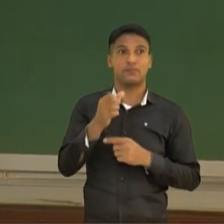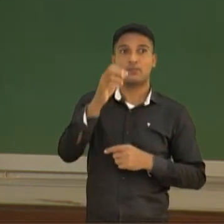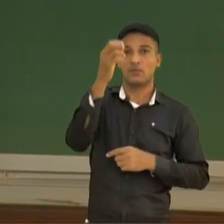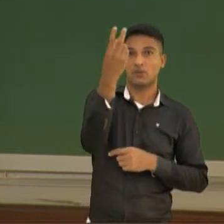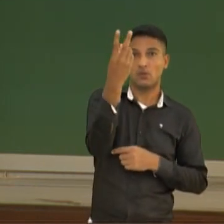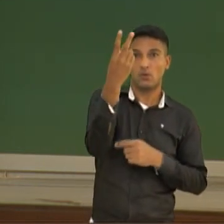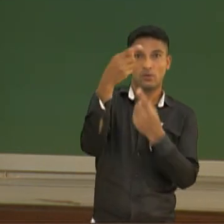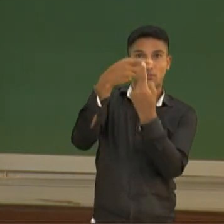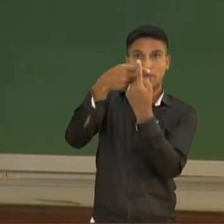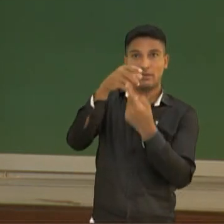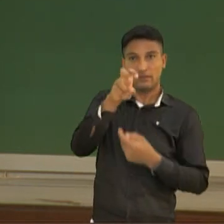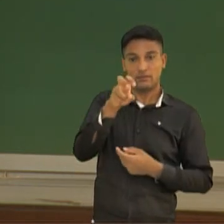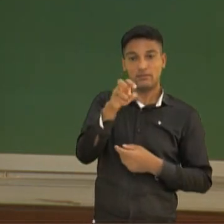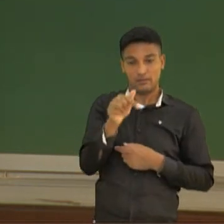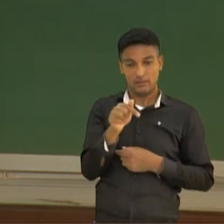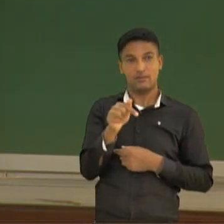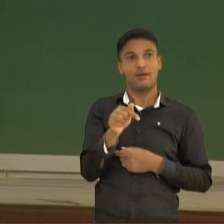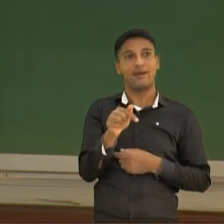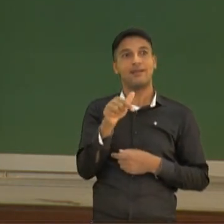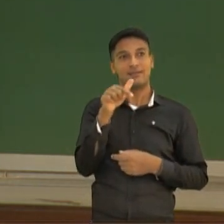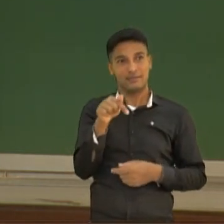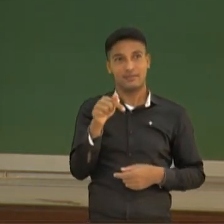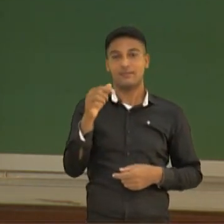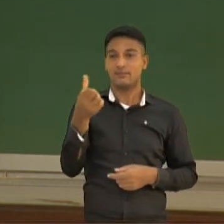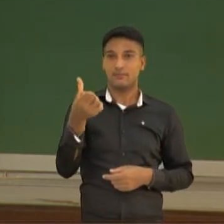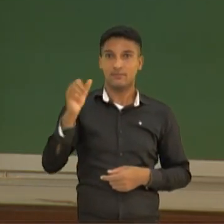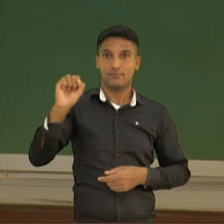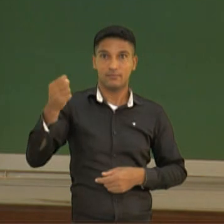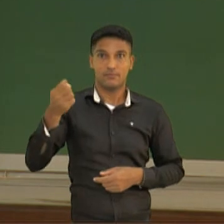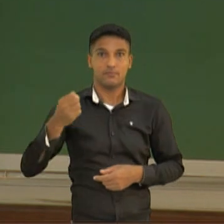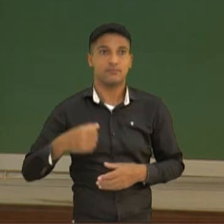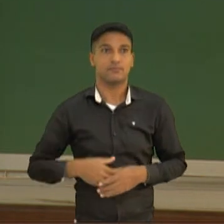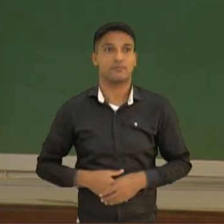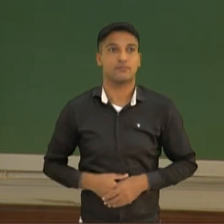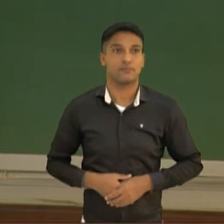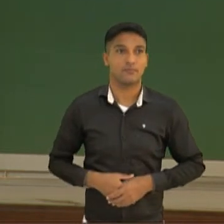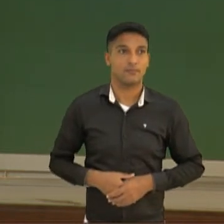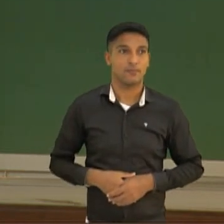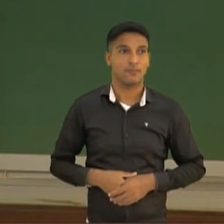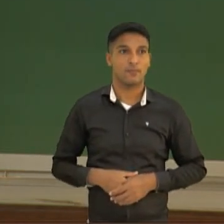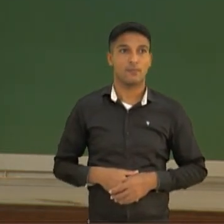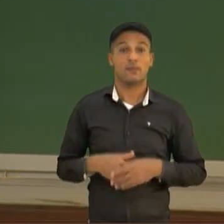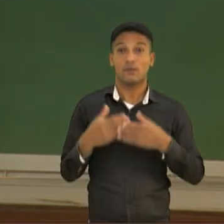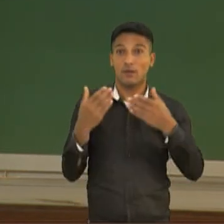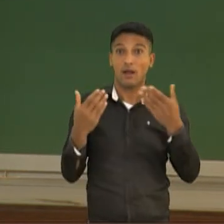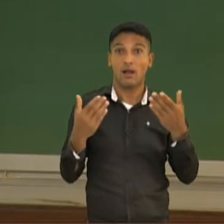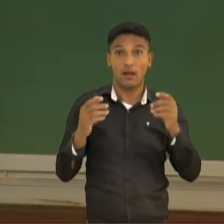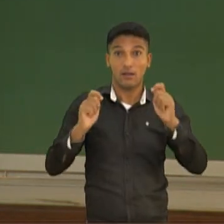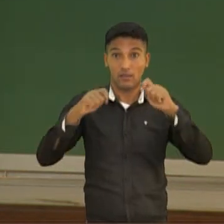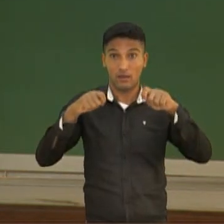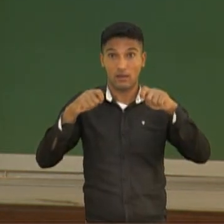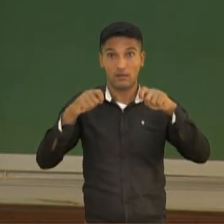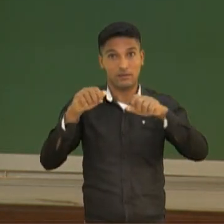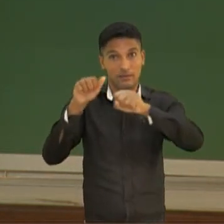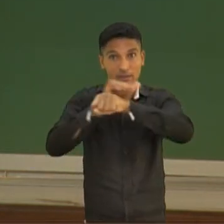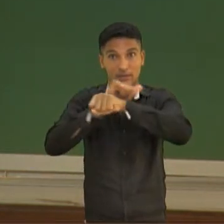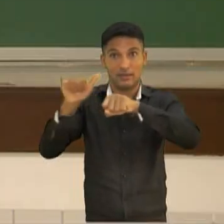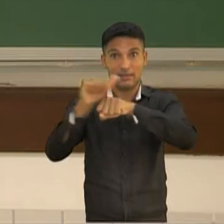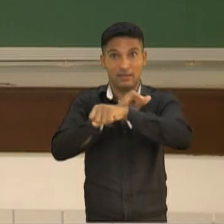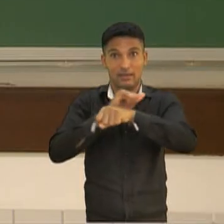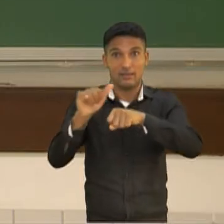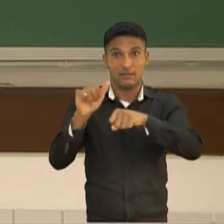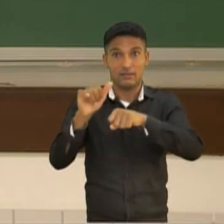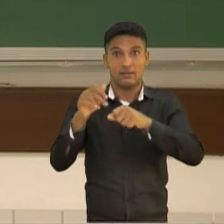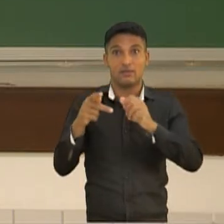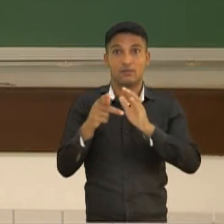5, 7. 768, olha lá, que a professora fez. Ah, prof, então quer dizer que em estratégia de cálculo